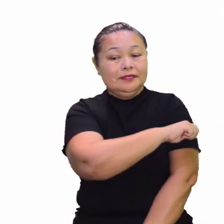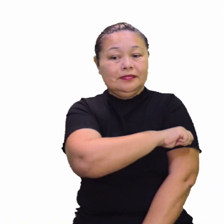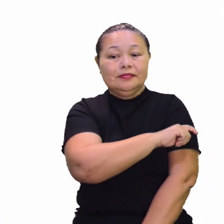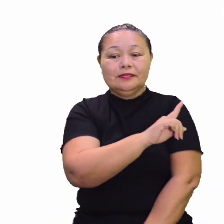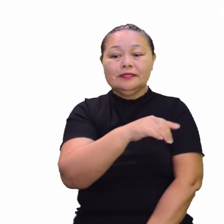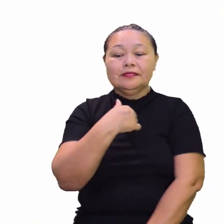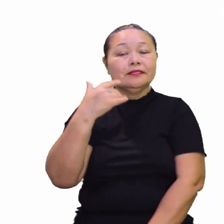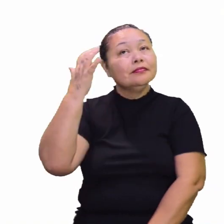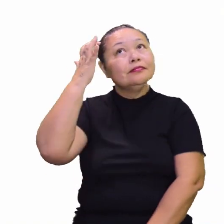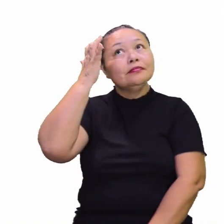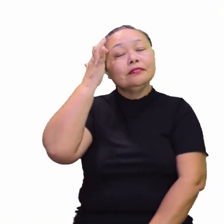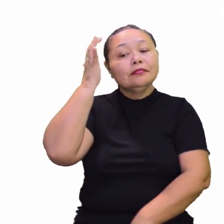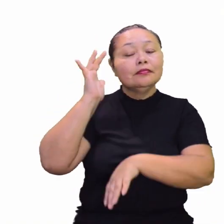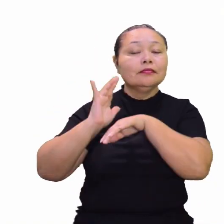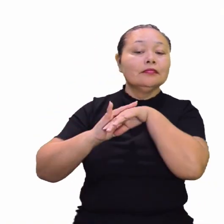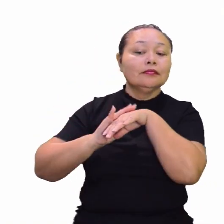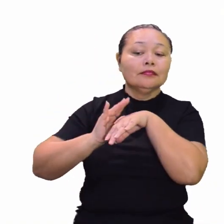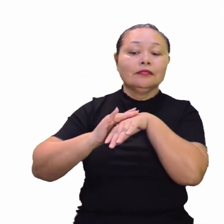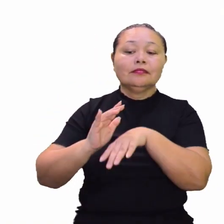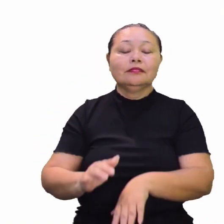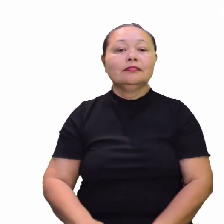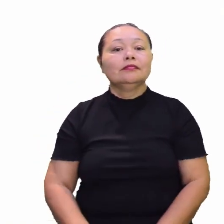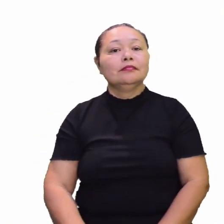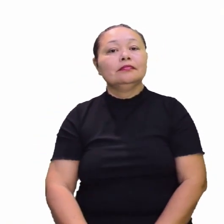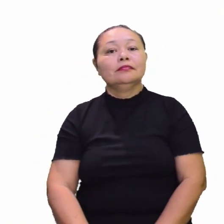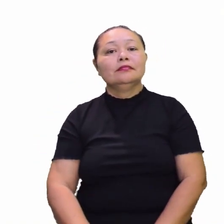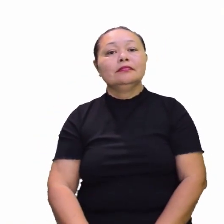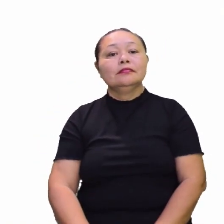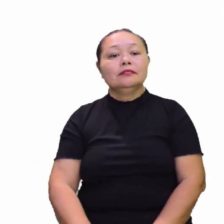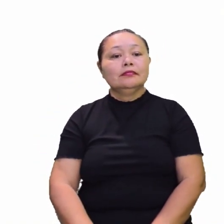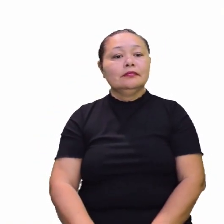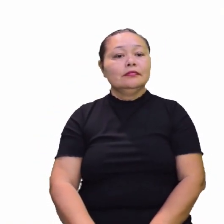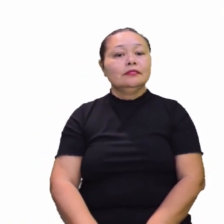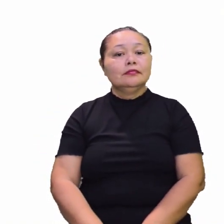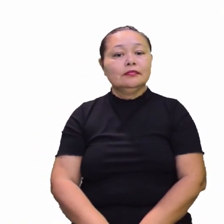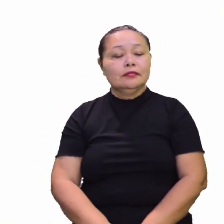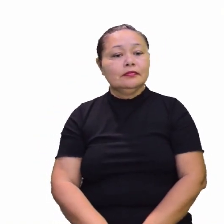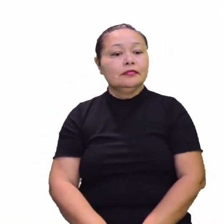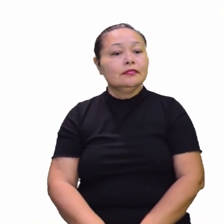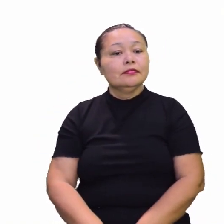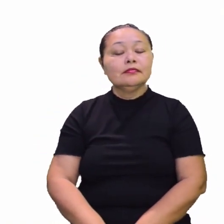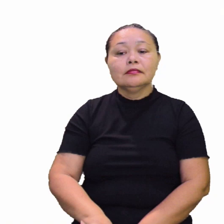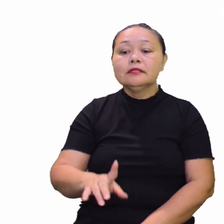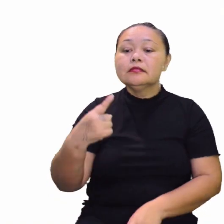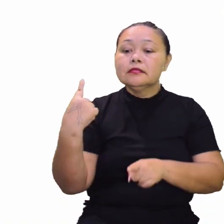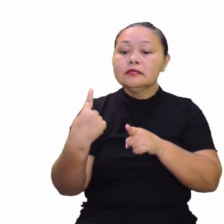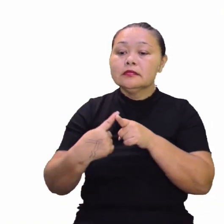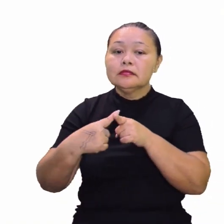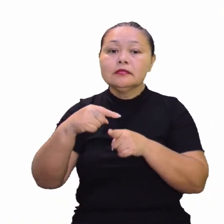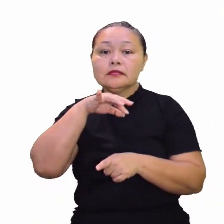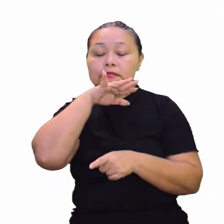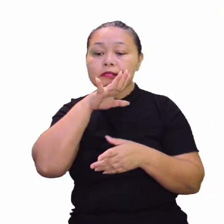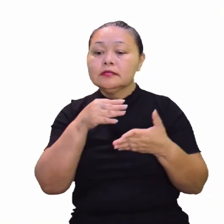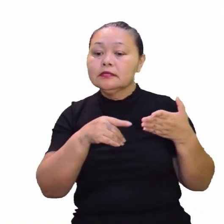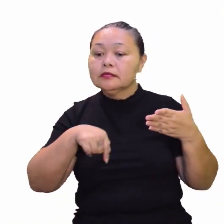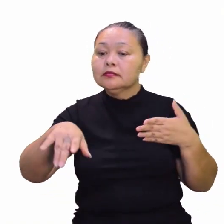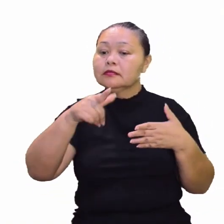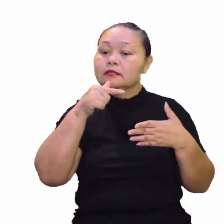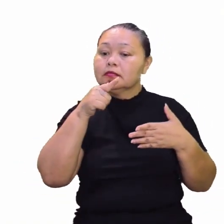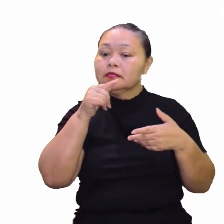alunos fazerem essa análise. Reflexão. Muito bem. Vamos lá para as desvantagens das hidrovias.